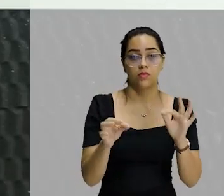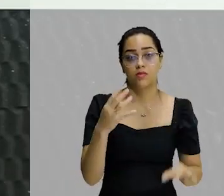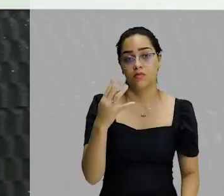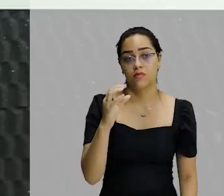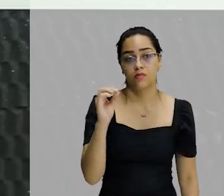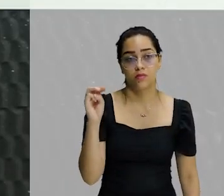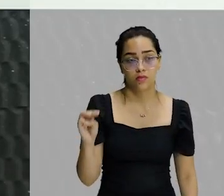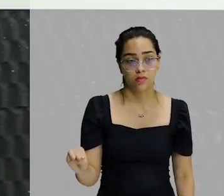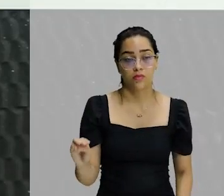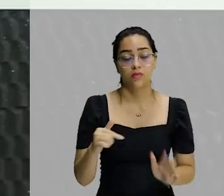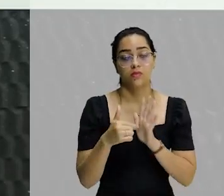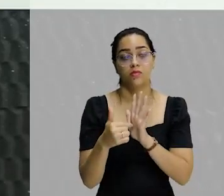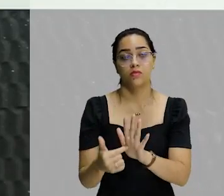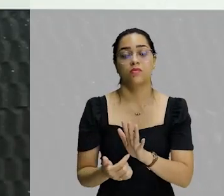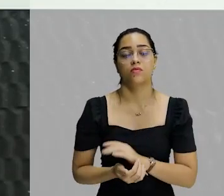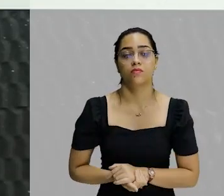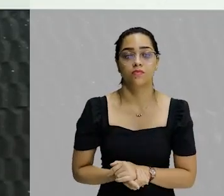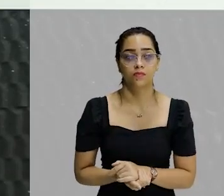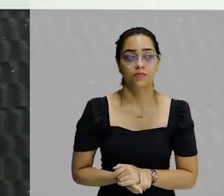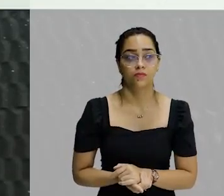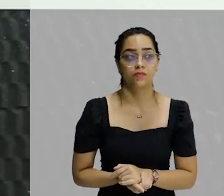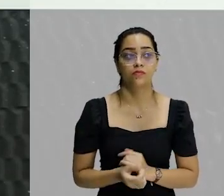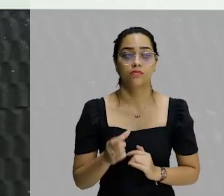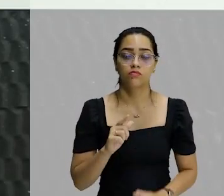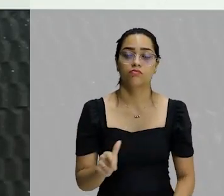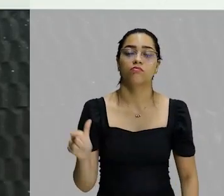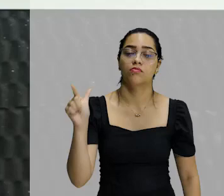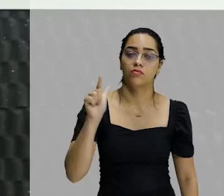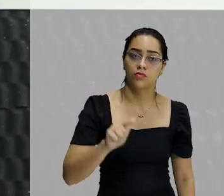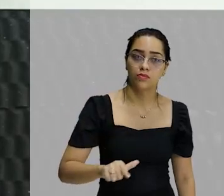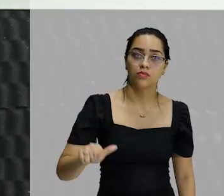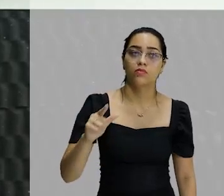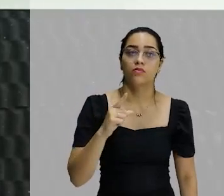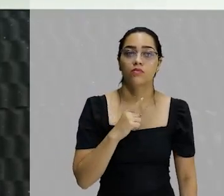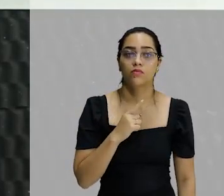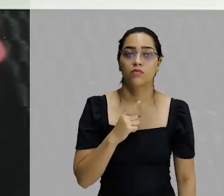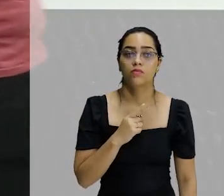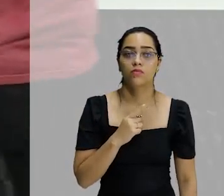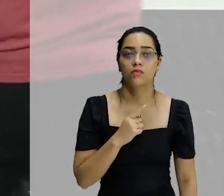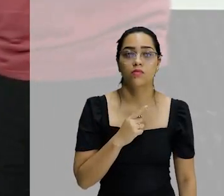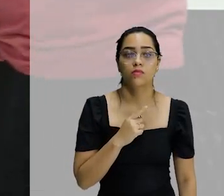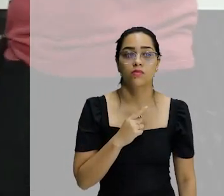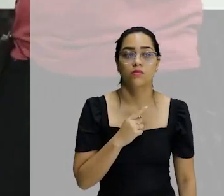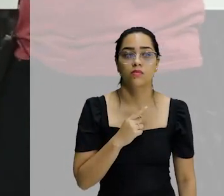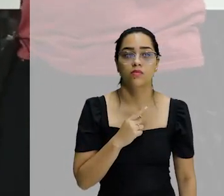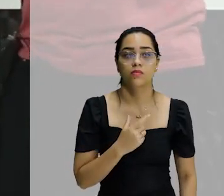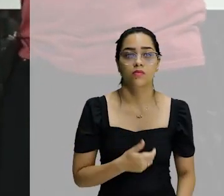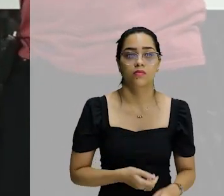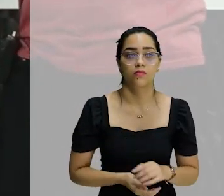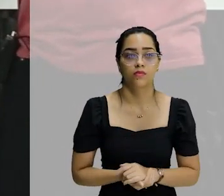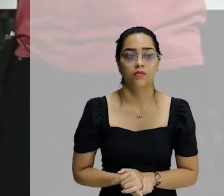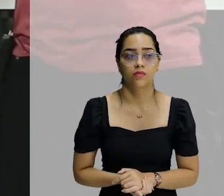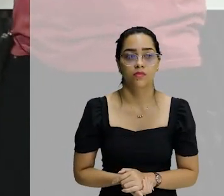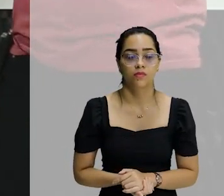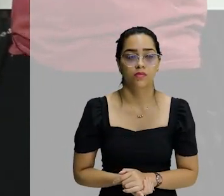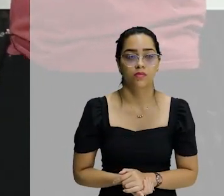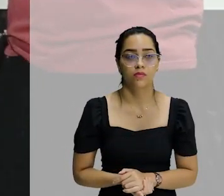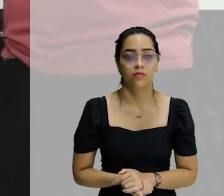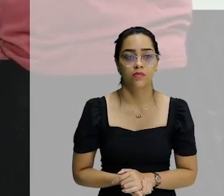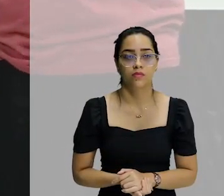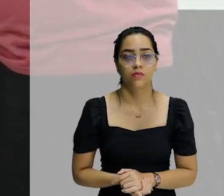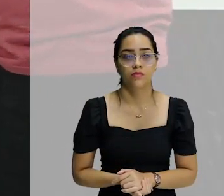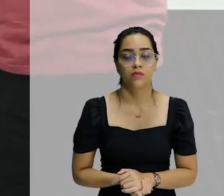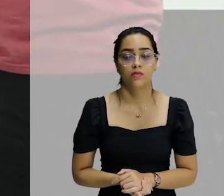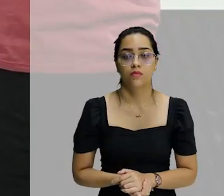4 centímetros, determine. Ó, mais uma vez uma questão que envolve seção meridiana. Ó, tá? É